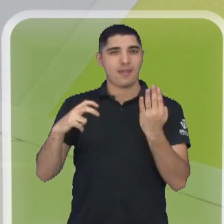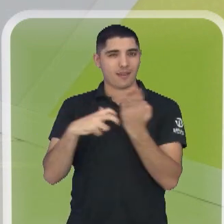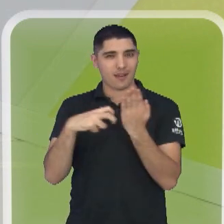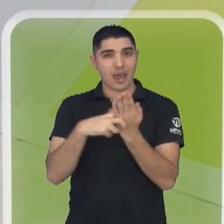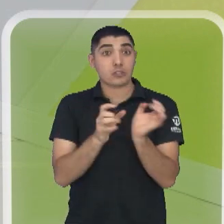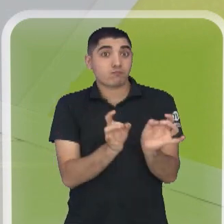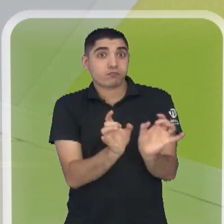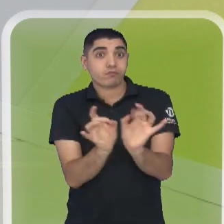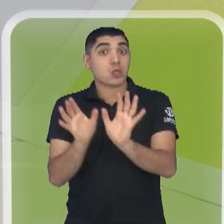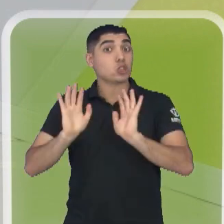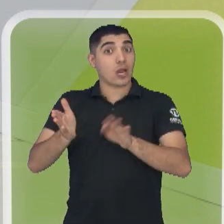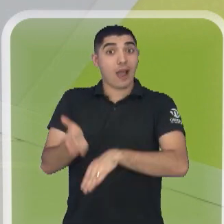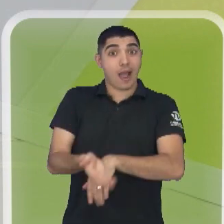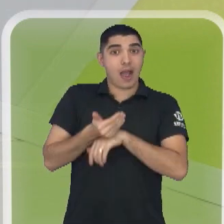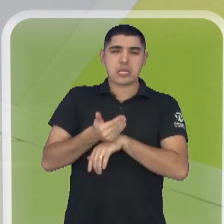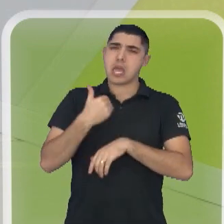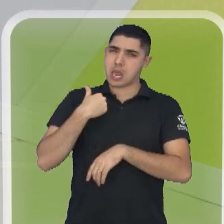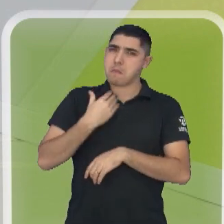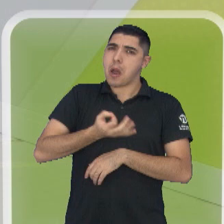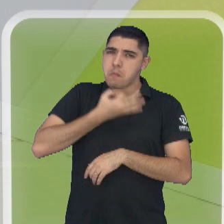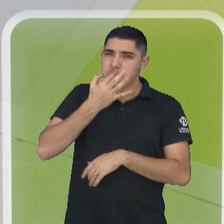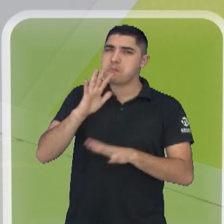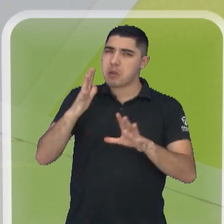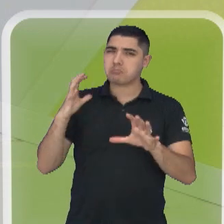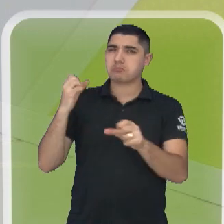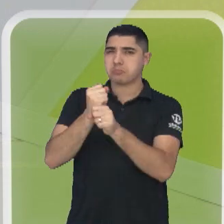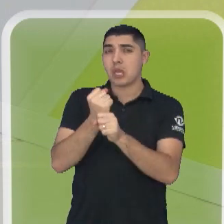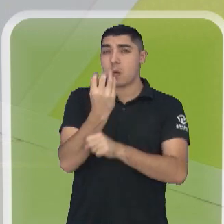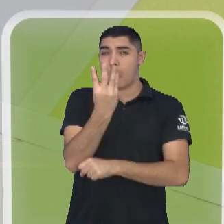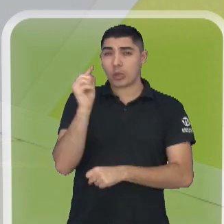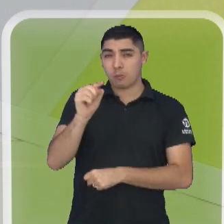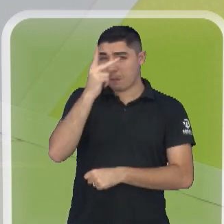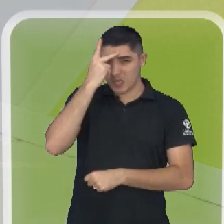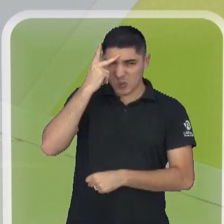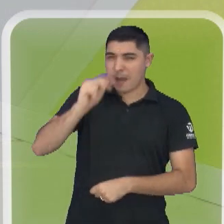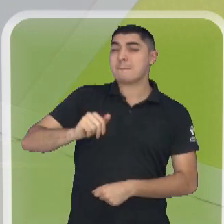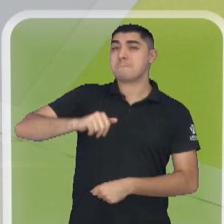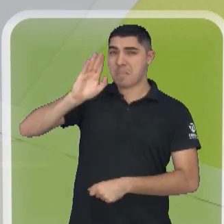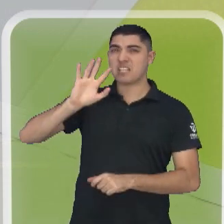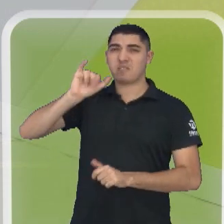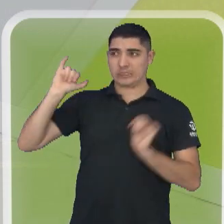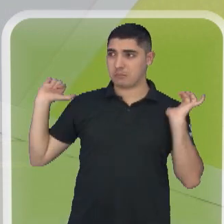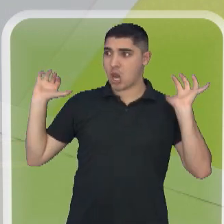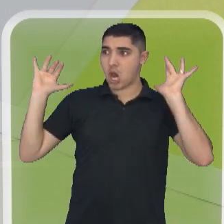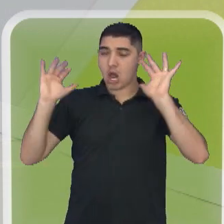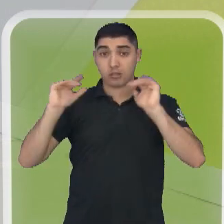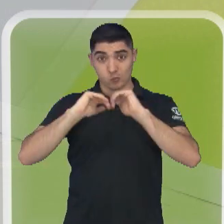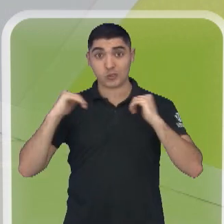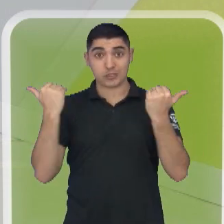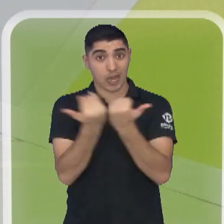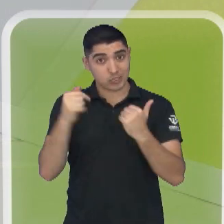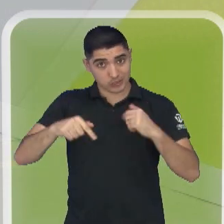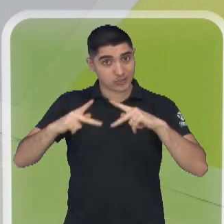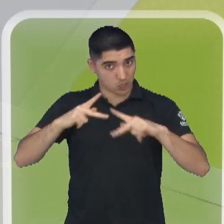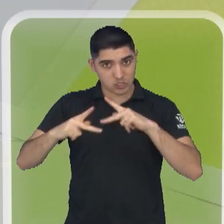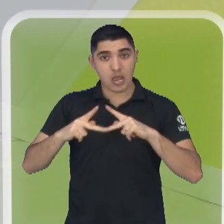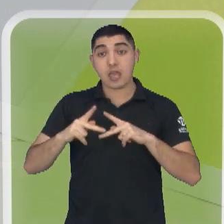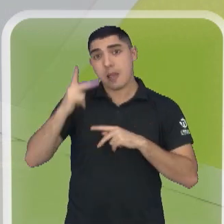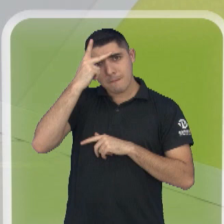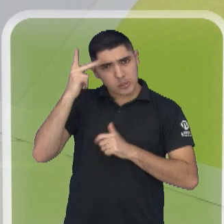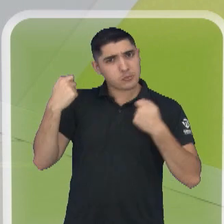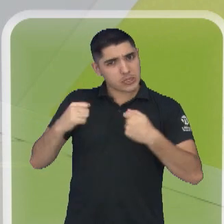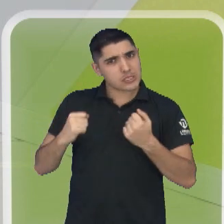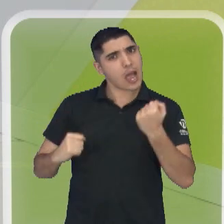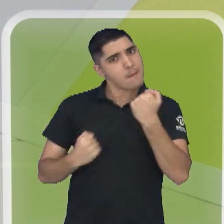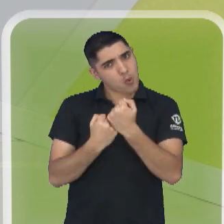o jogo de amanhã. Acredito eu, vai passar dos 4.000 torcedores. Tenho certeza, amanhã no estádio Martins Pereira. Torcedor, apoie o